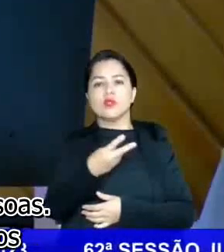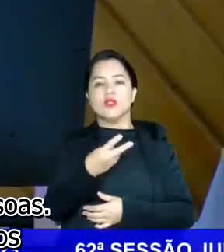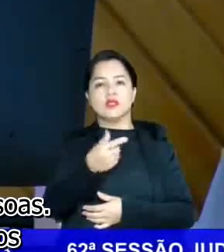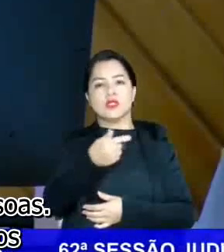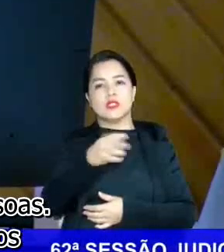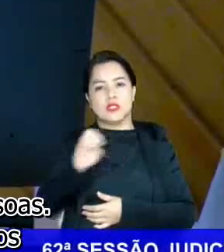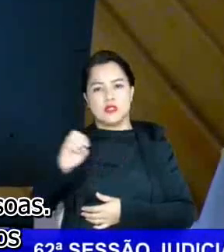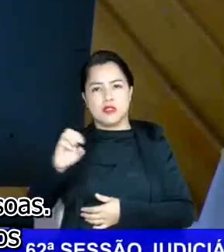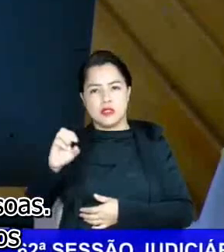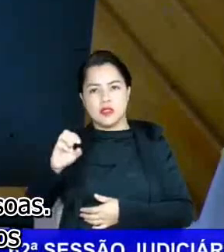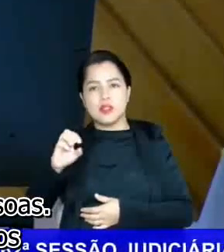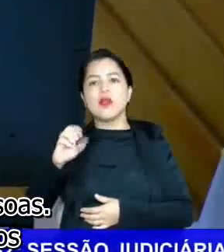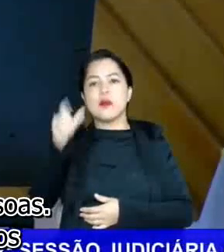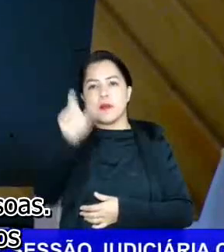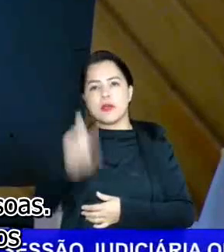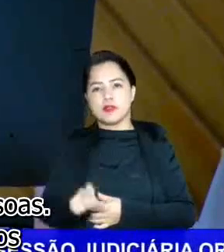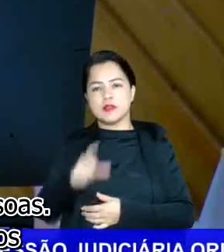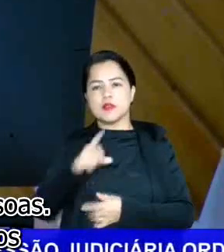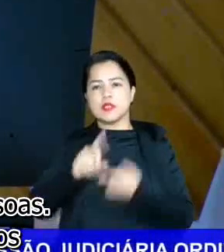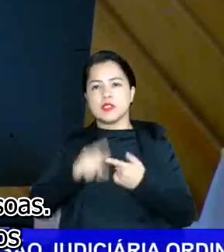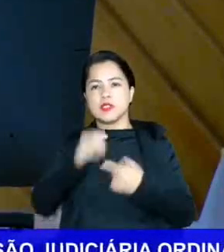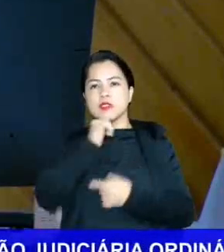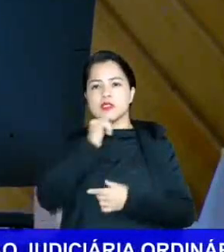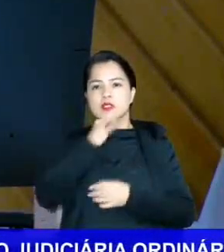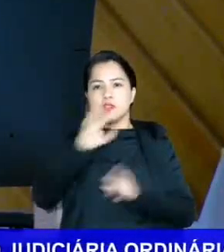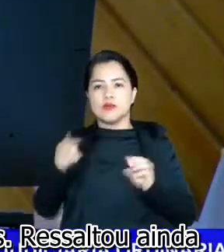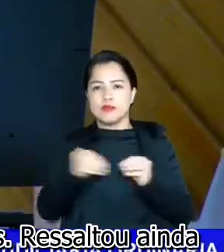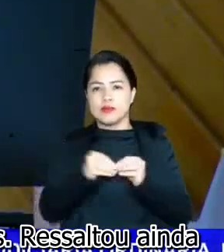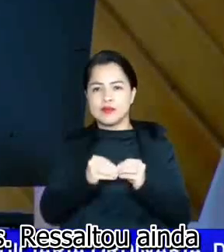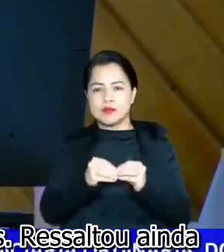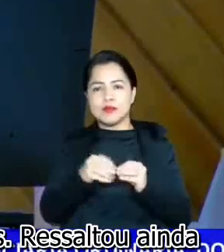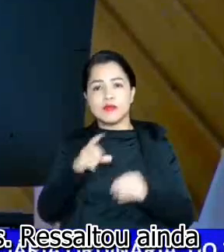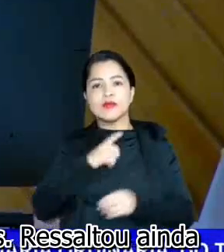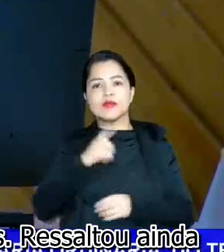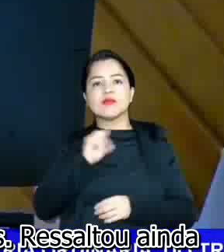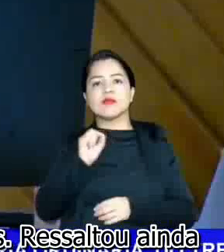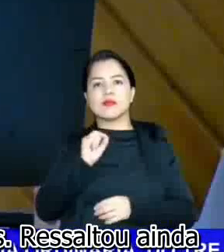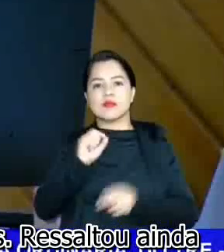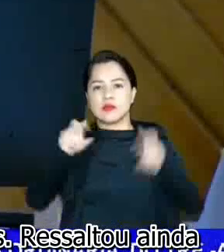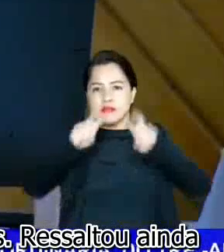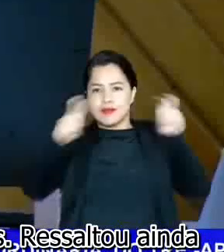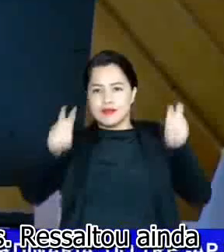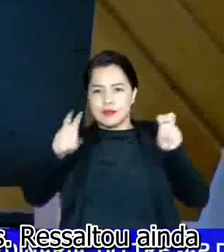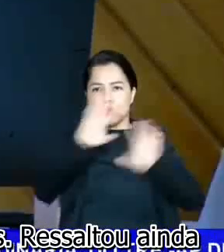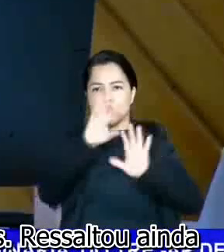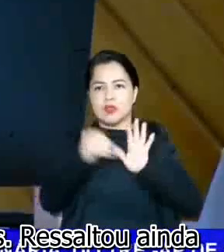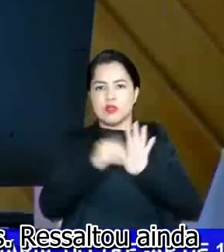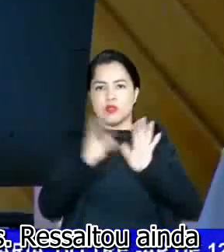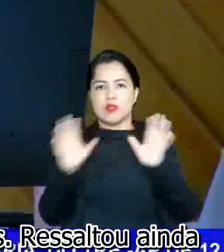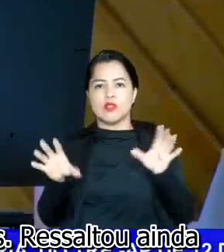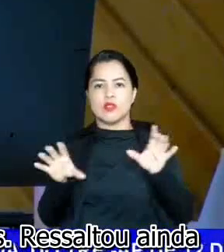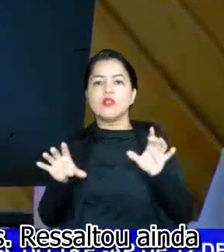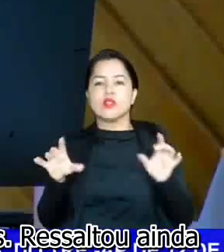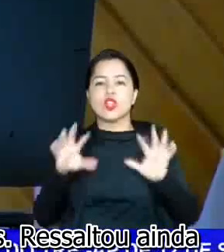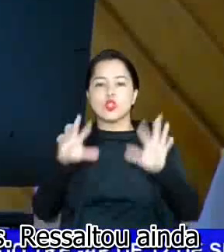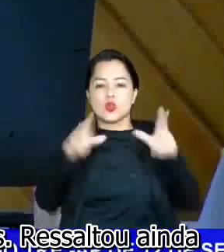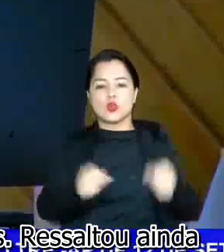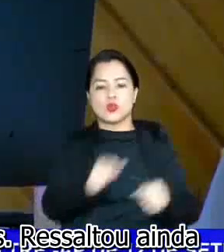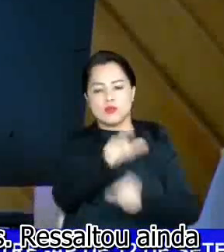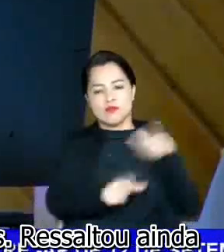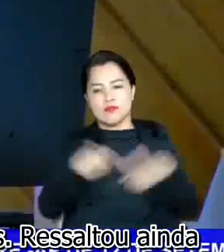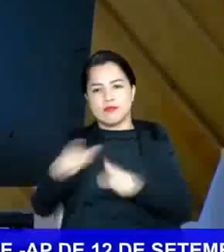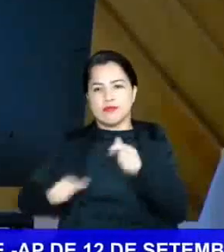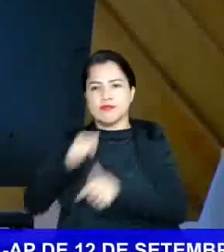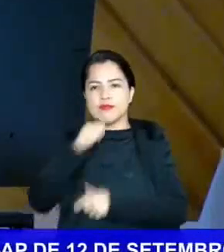pessoas, como, por exemplo, a juntada dos formulários que, em tese, foram aplicados à totalidade dos entrevistados.